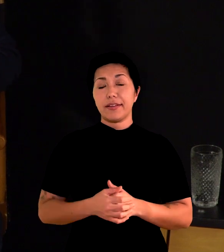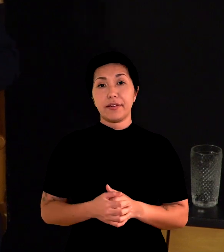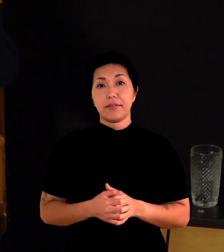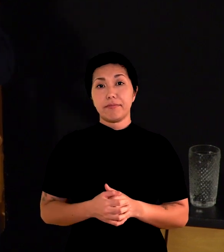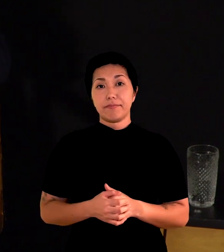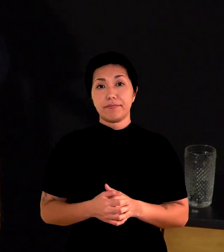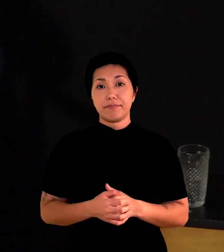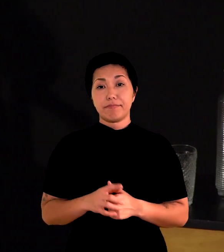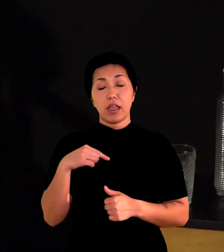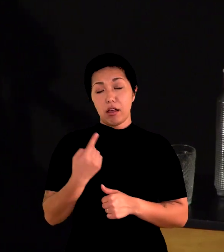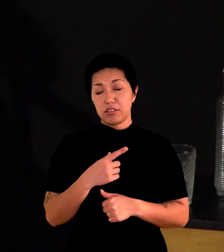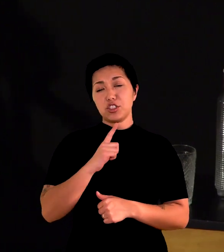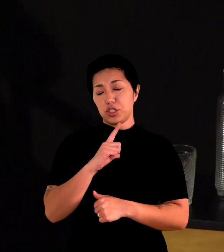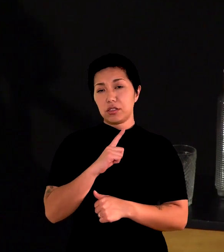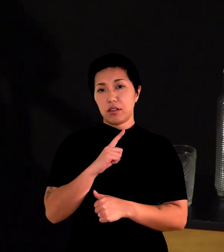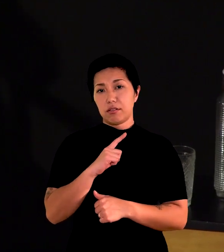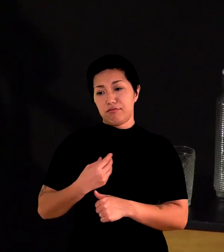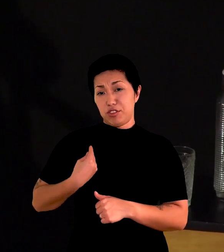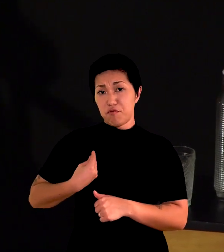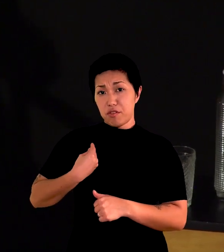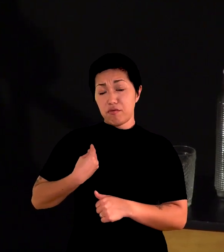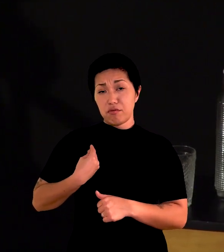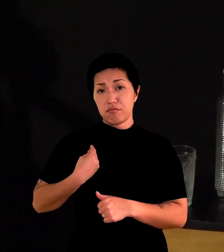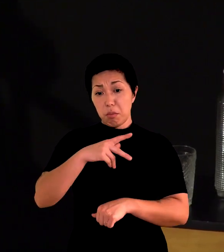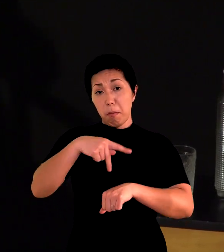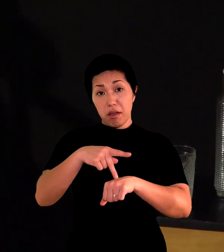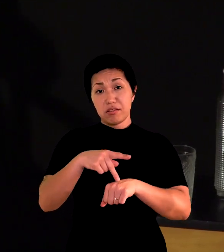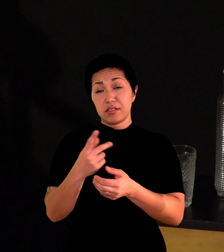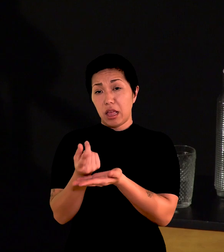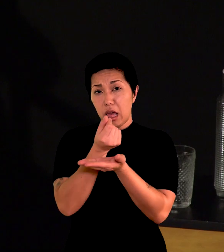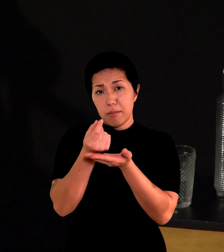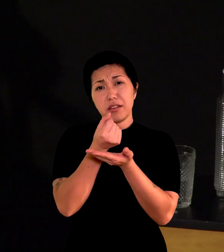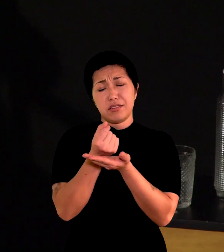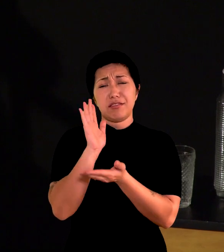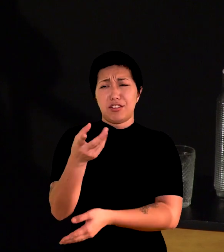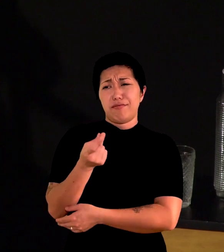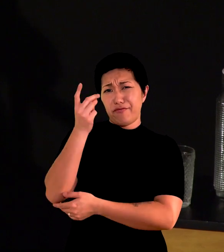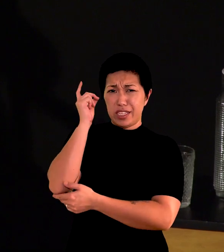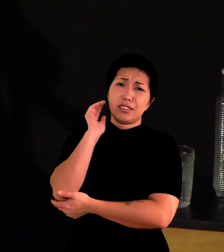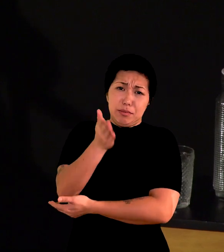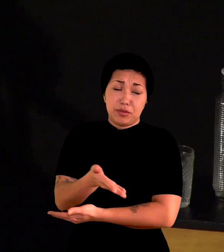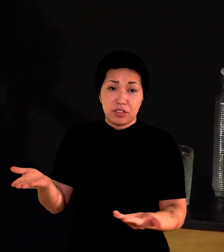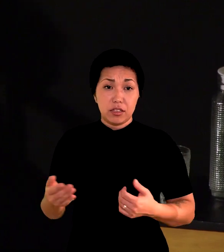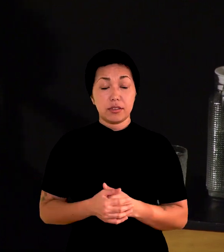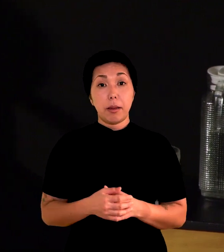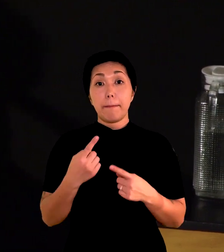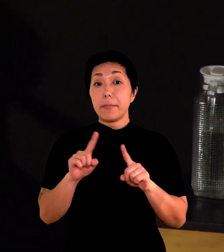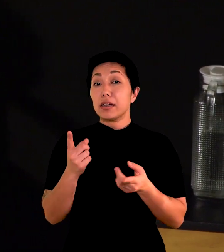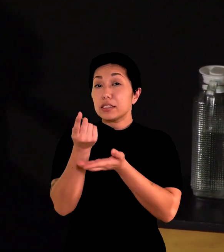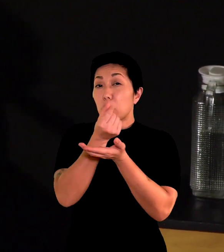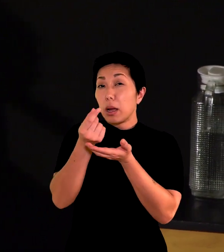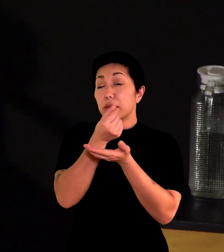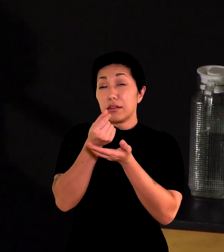verdade, se deve ao quê? Se deve ao fato de que a gente vive num país capitalista, tá certo? Faz tempo,